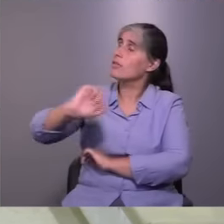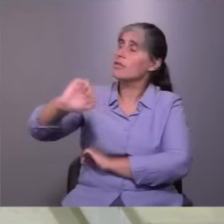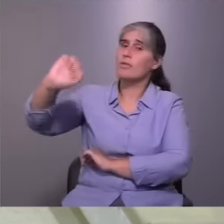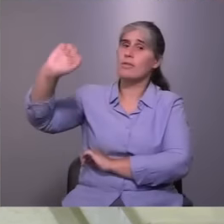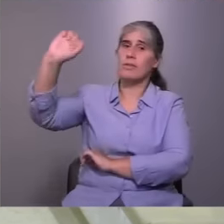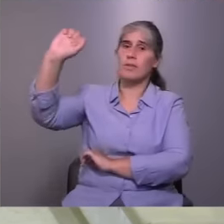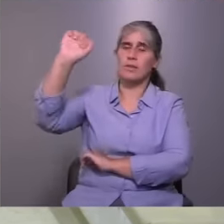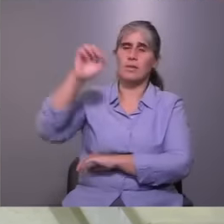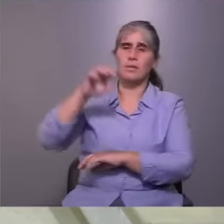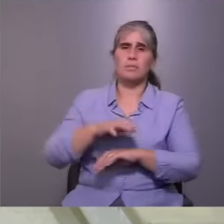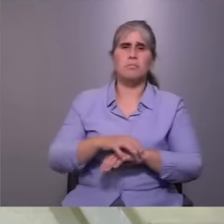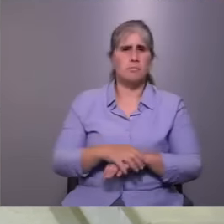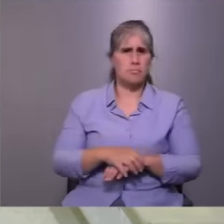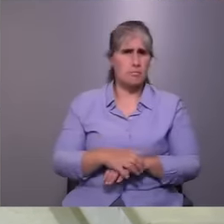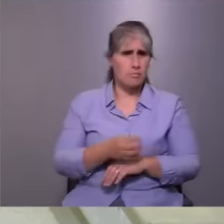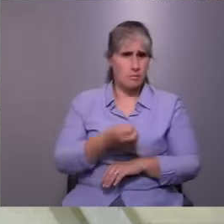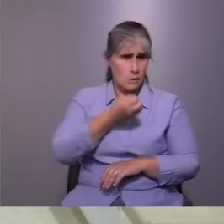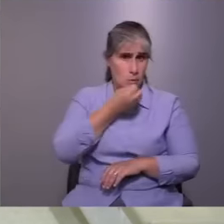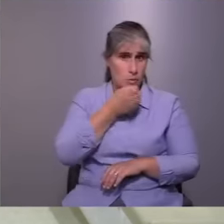mãe do Verbo de